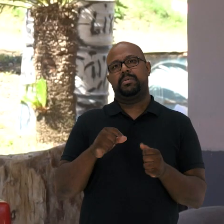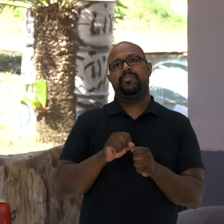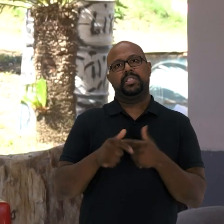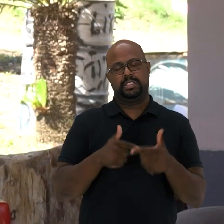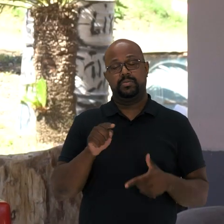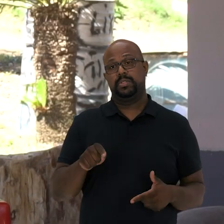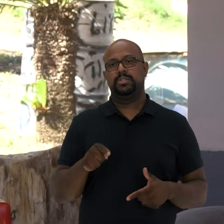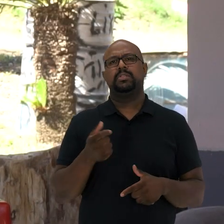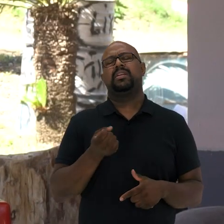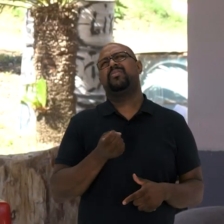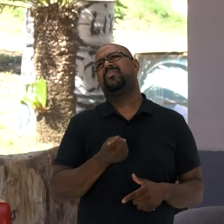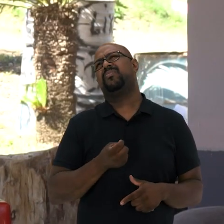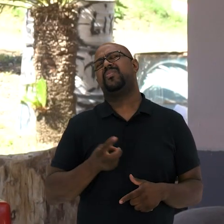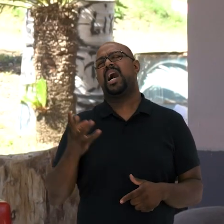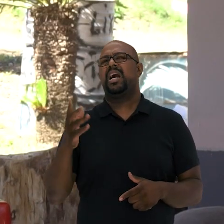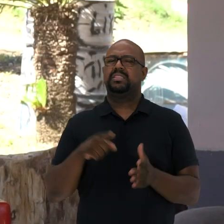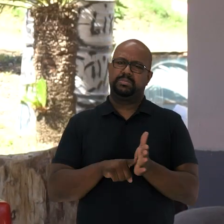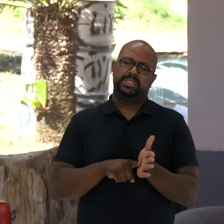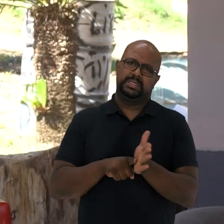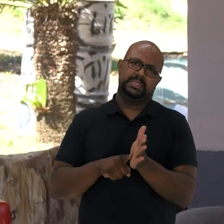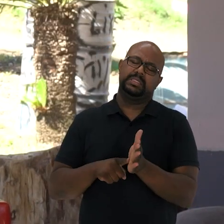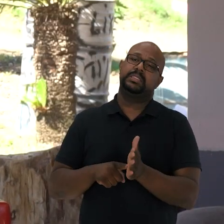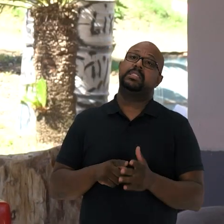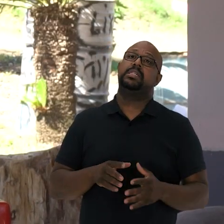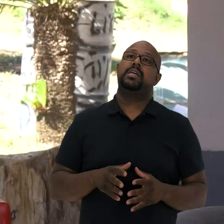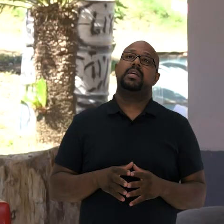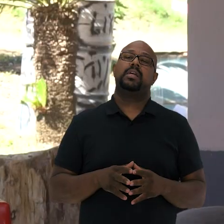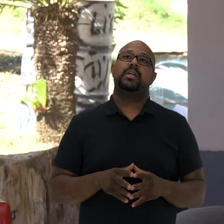fazendo isso, né? Então tem várias pesquisas,